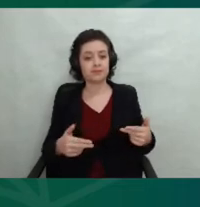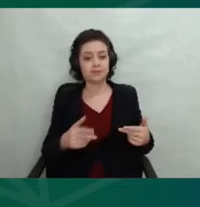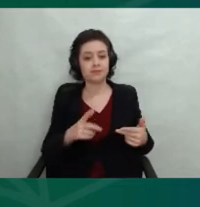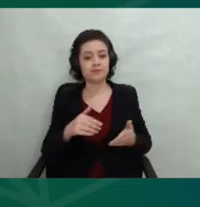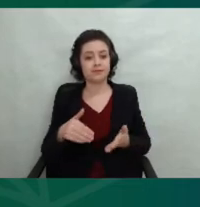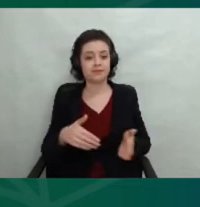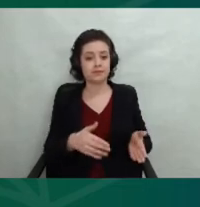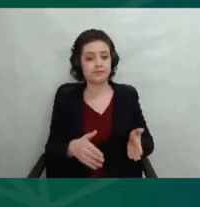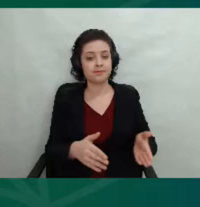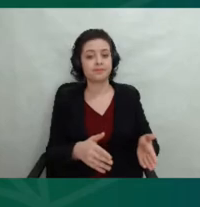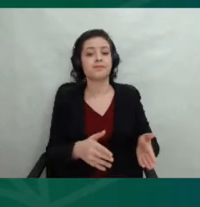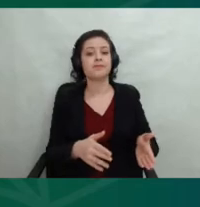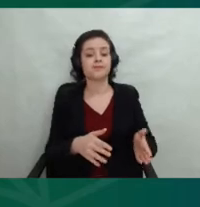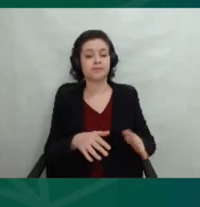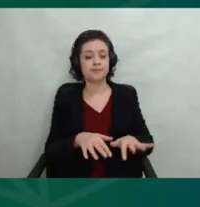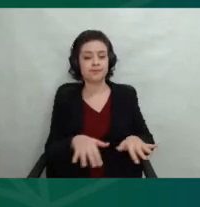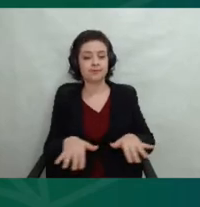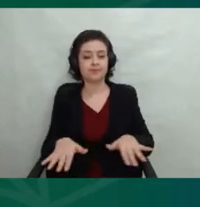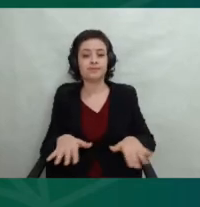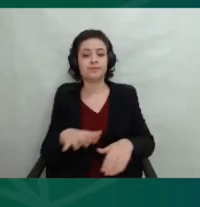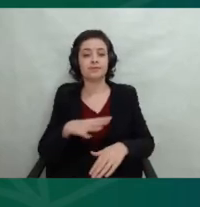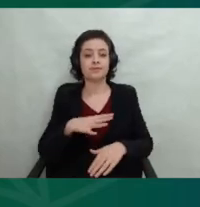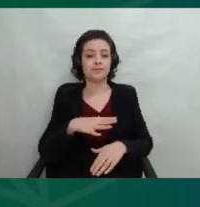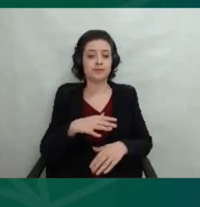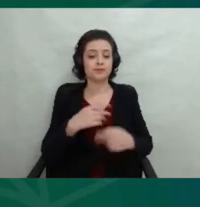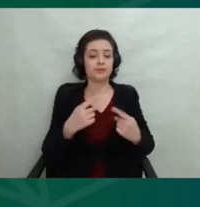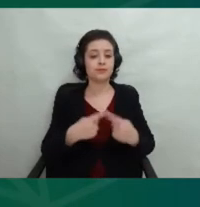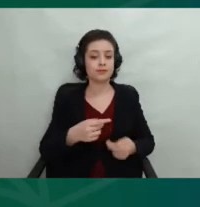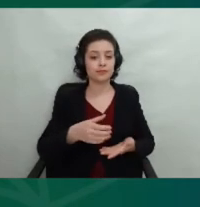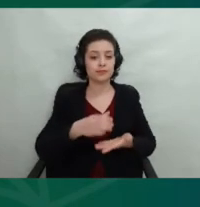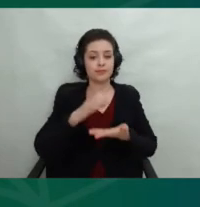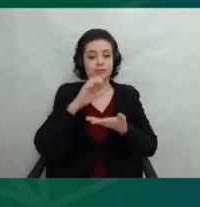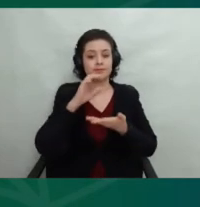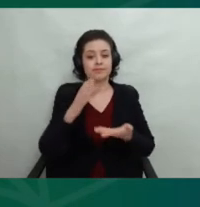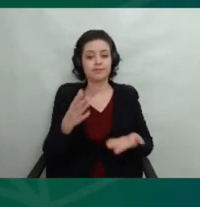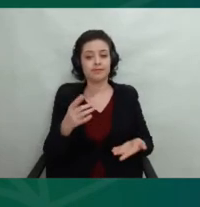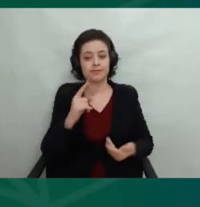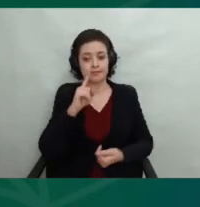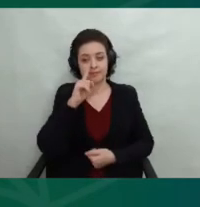de cidades para consumo humano. Próximo.